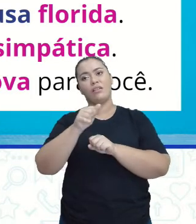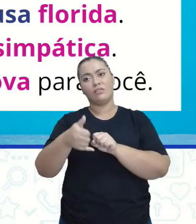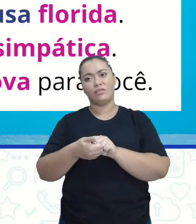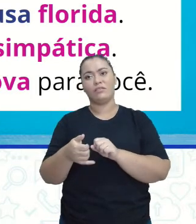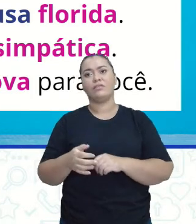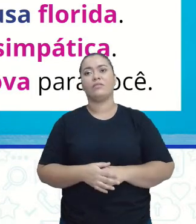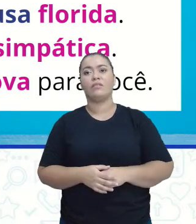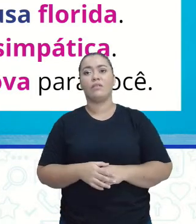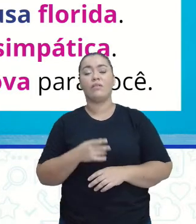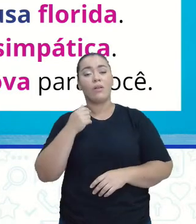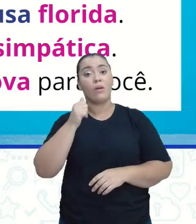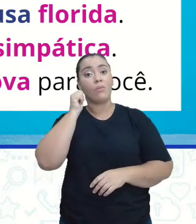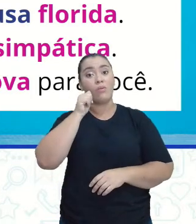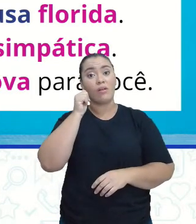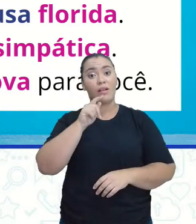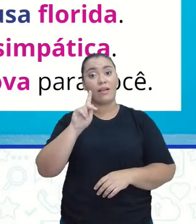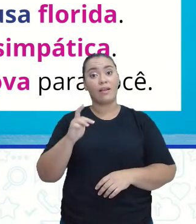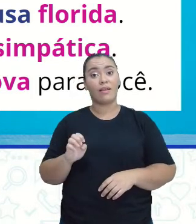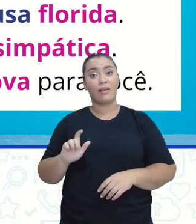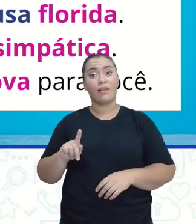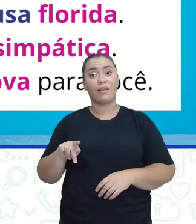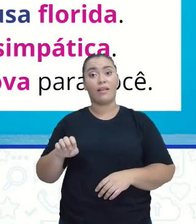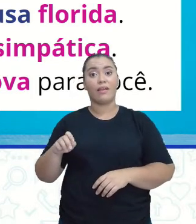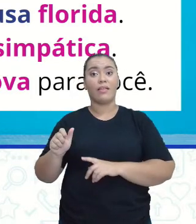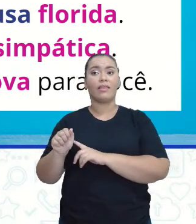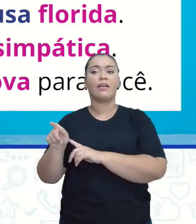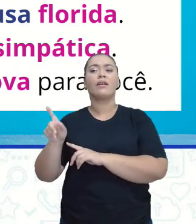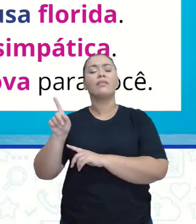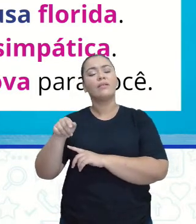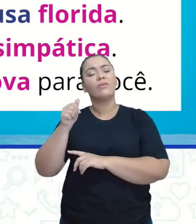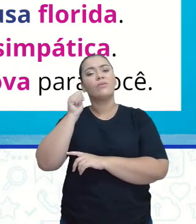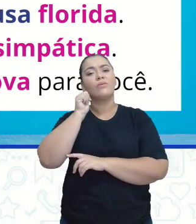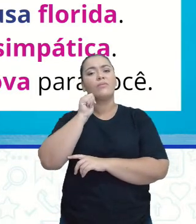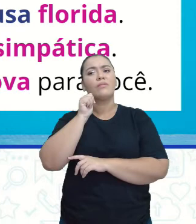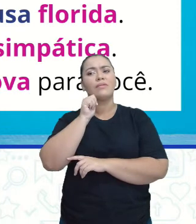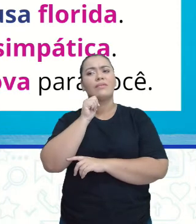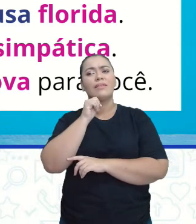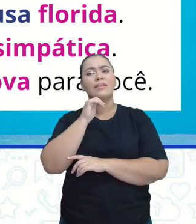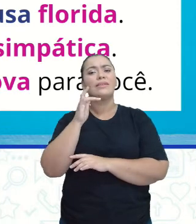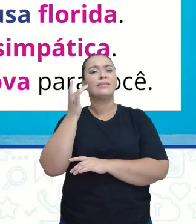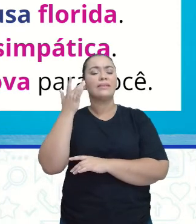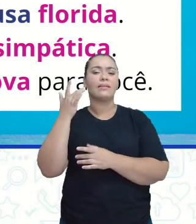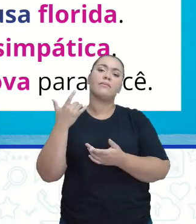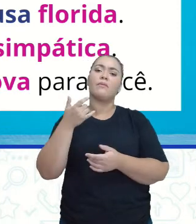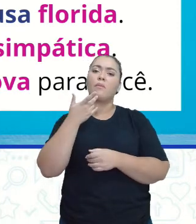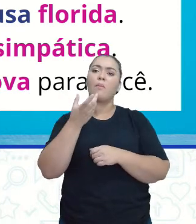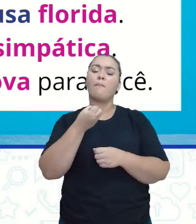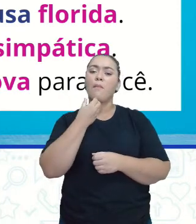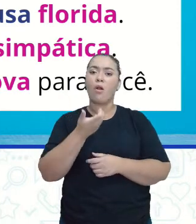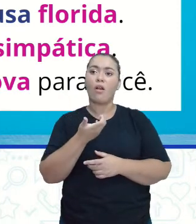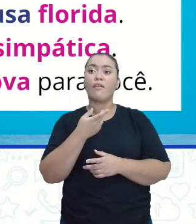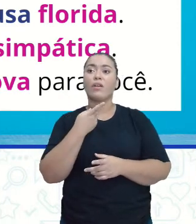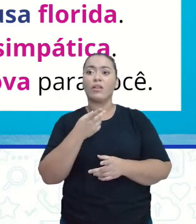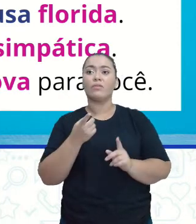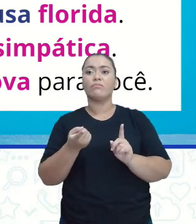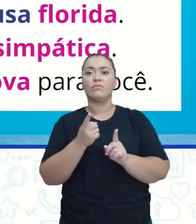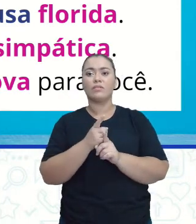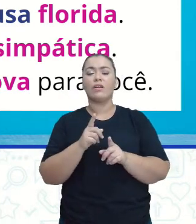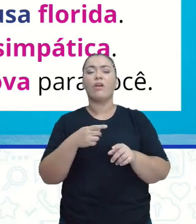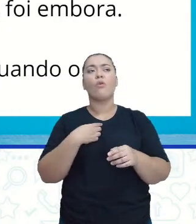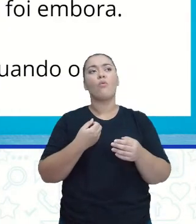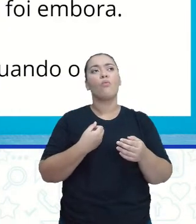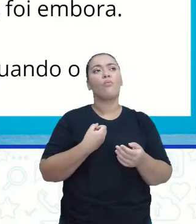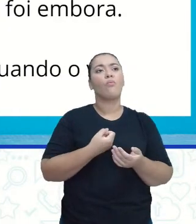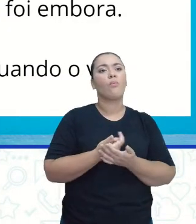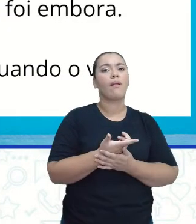Dona Helena é uma senhora, substantivo, simpática. Vou comprar uma mochila nova. Mas se eu